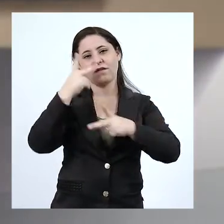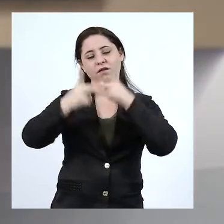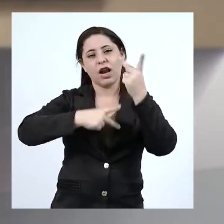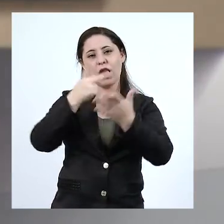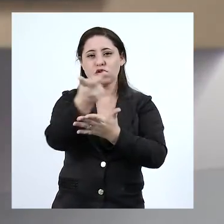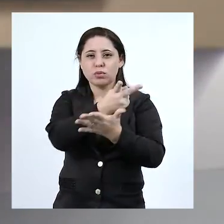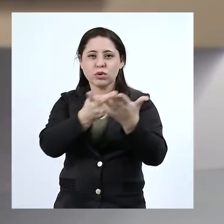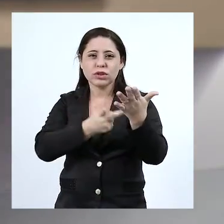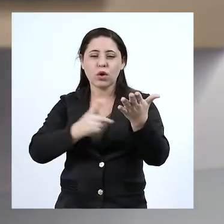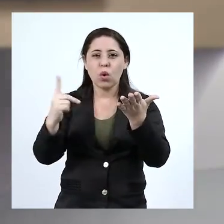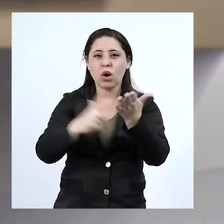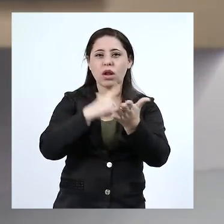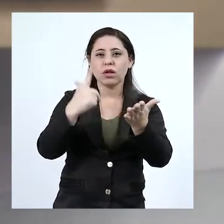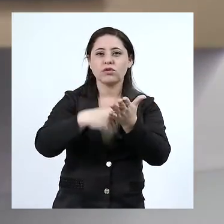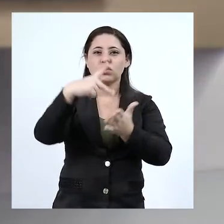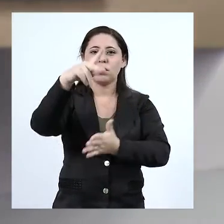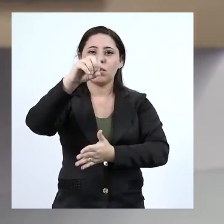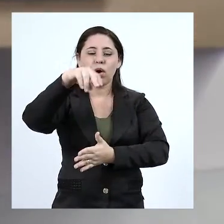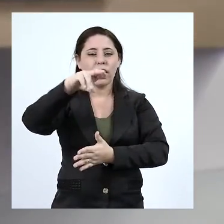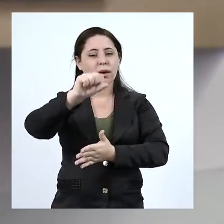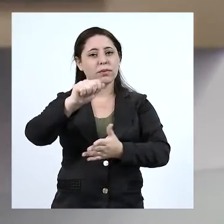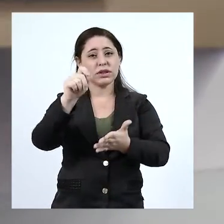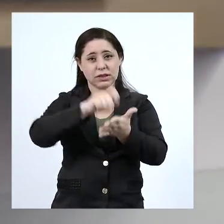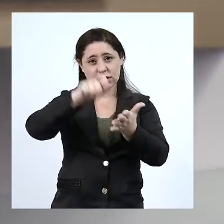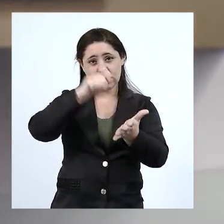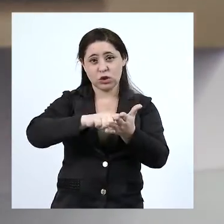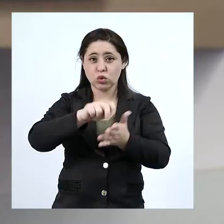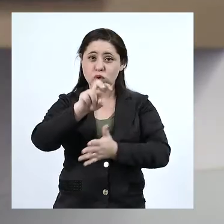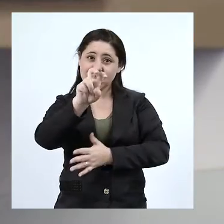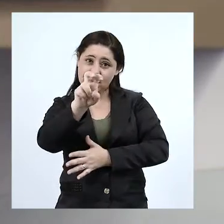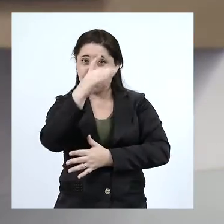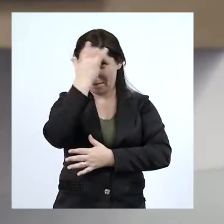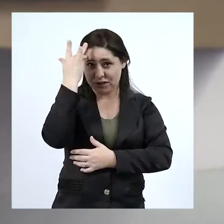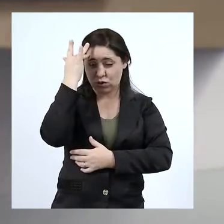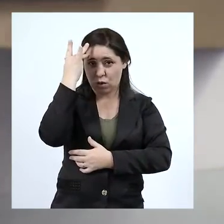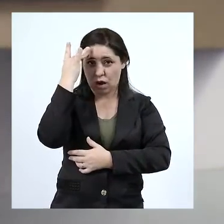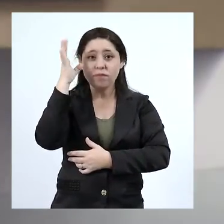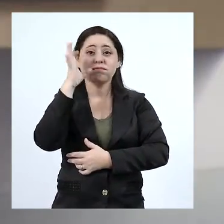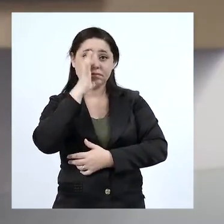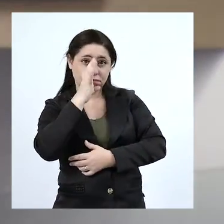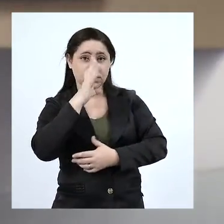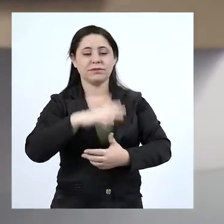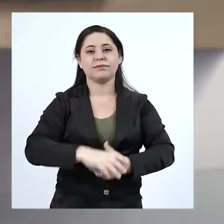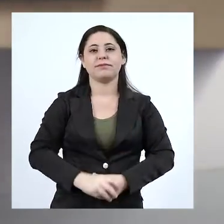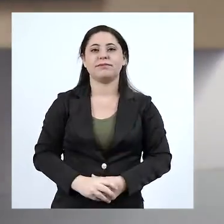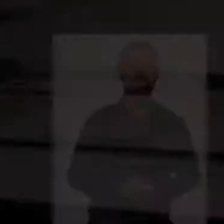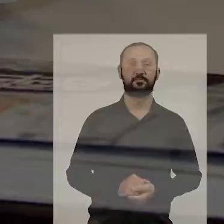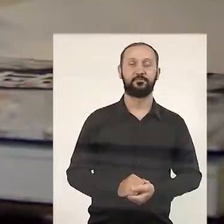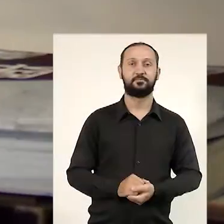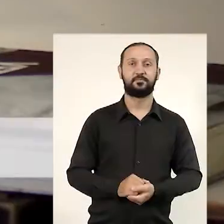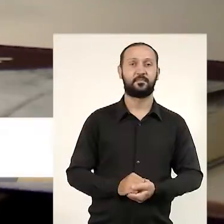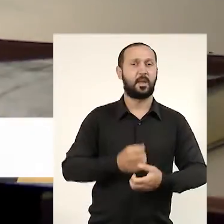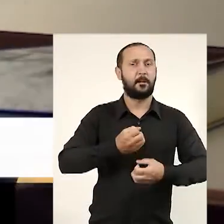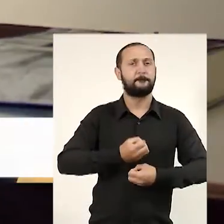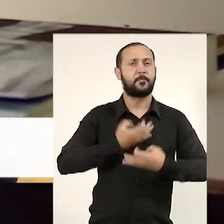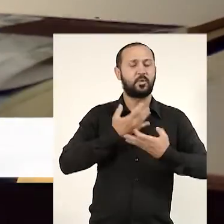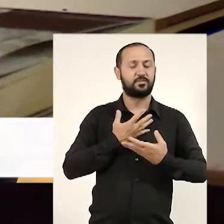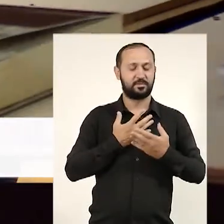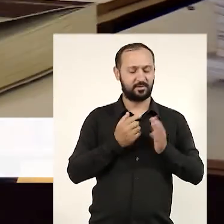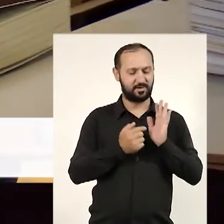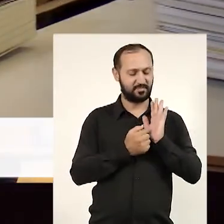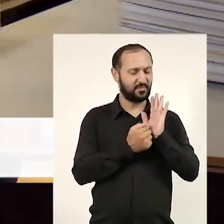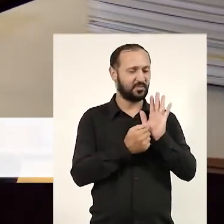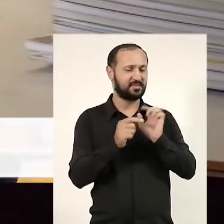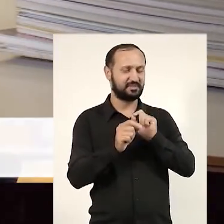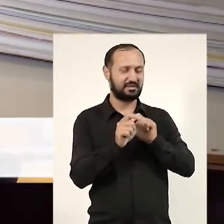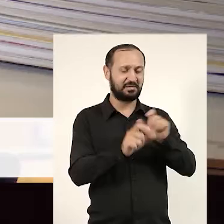que vai falar de poesia e de um livro de poemas escrito a 5 mãos. Não deixe de conferir. A poesia retrata